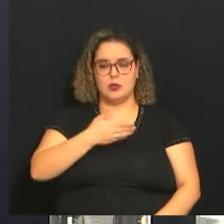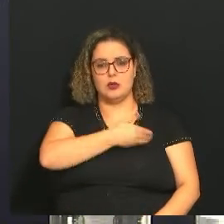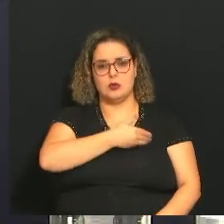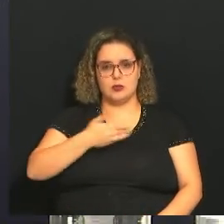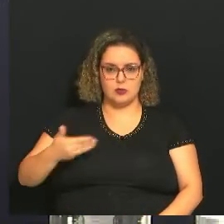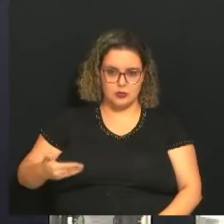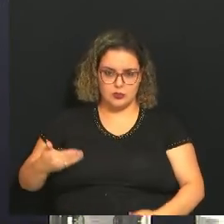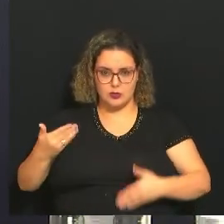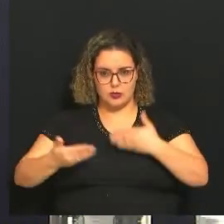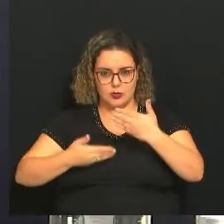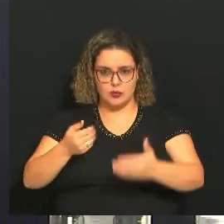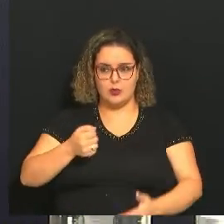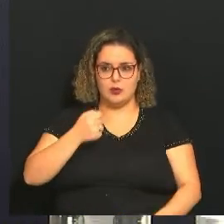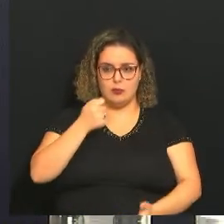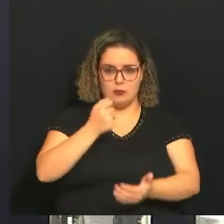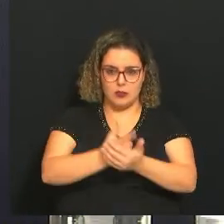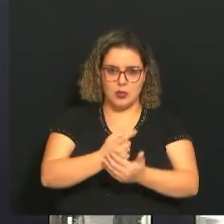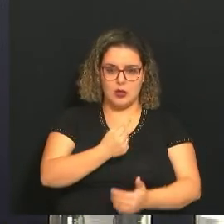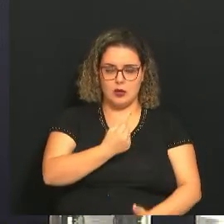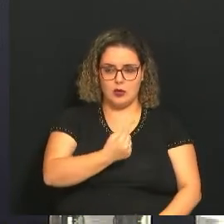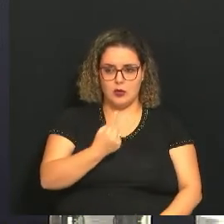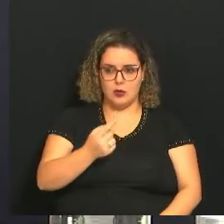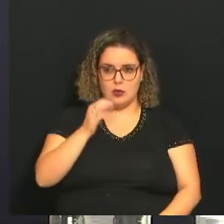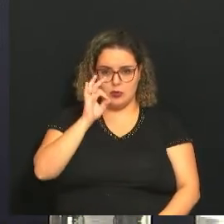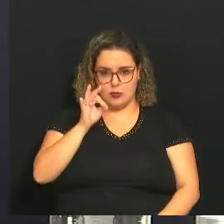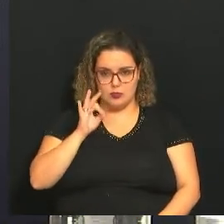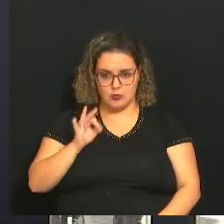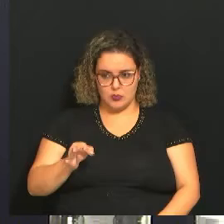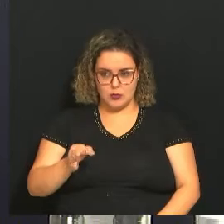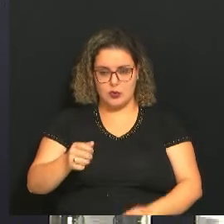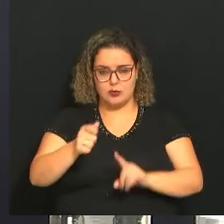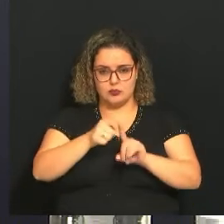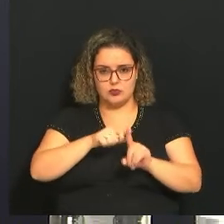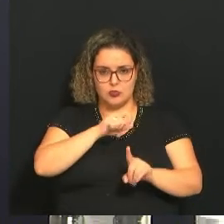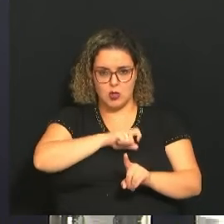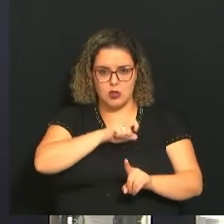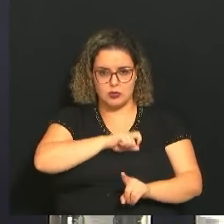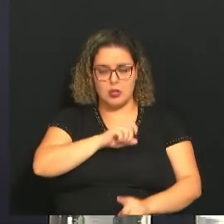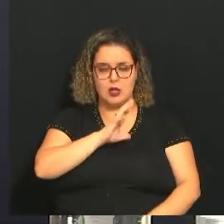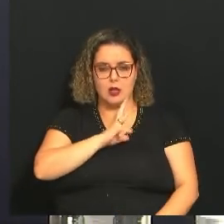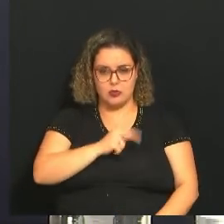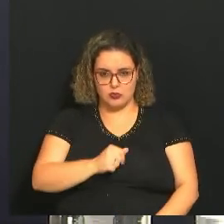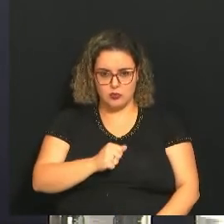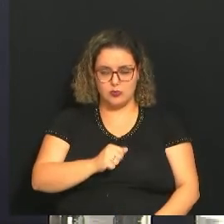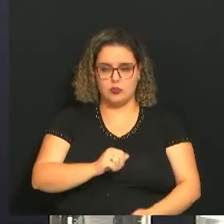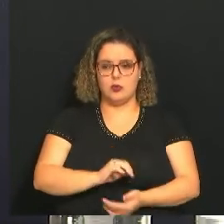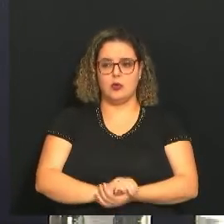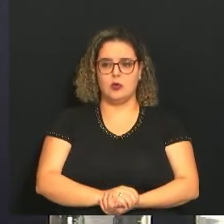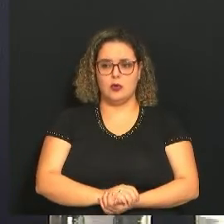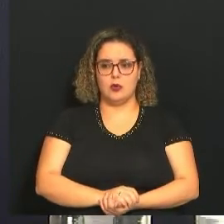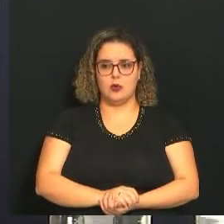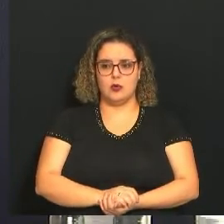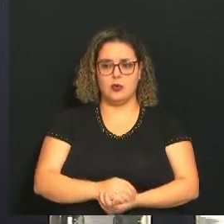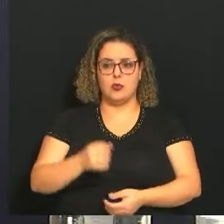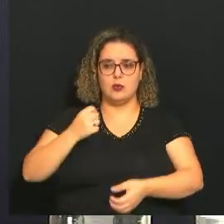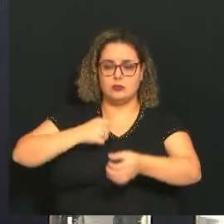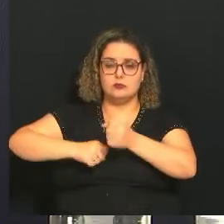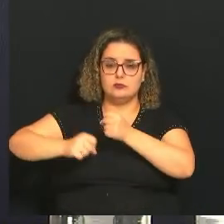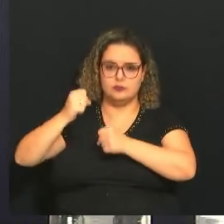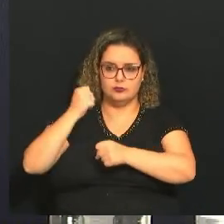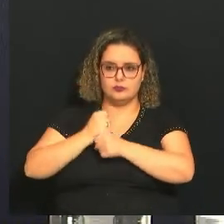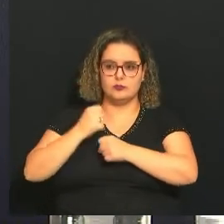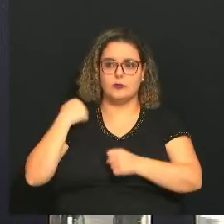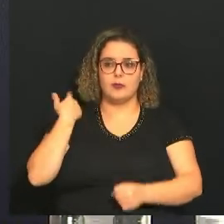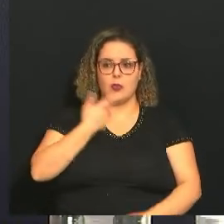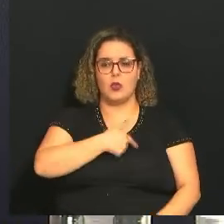paga 11% do salário bruto. Agora, né, desde o ano passado aqui em Campinas, com a reforma da Previdência aqui, nós,